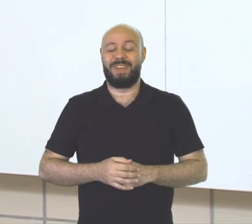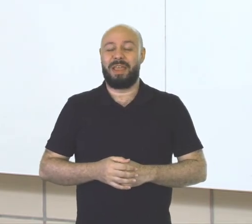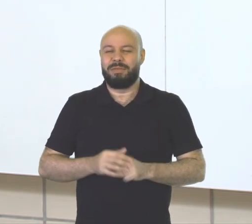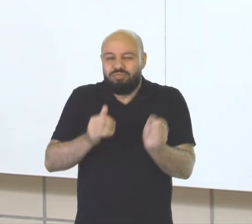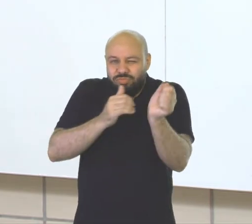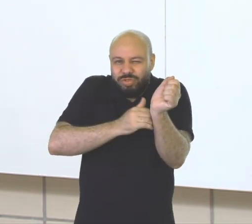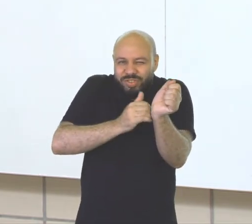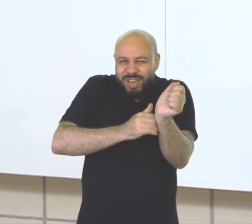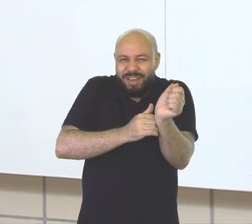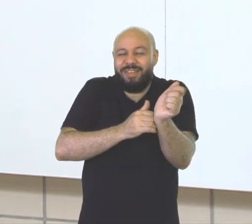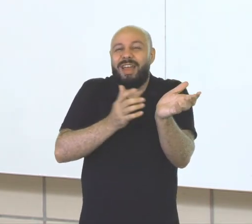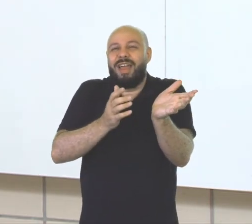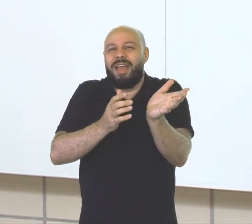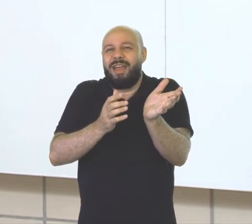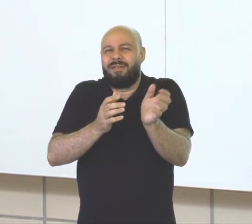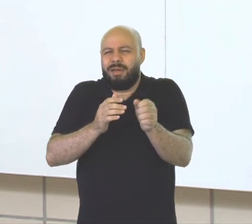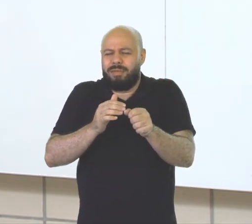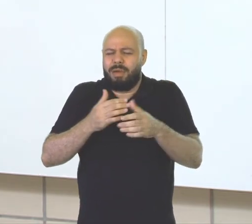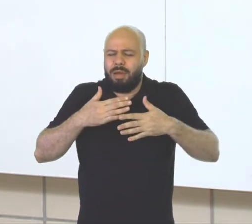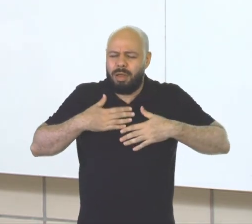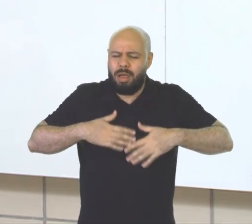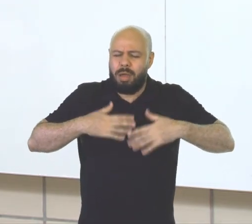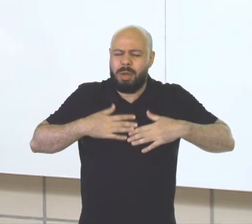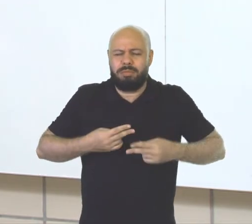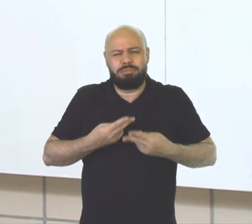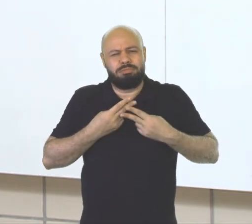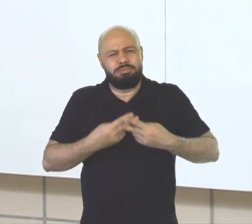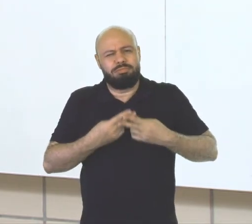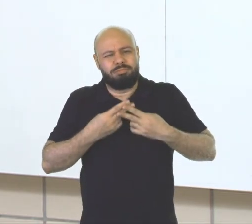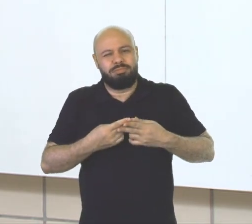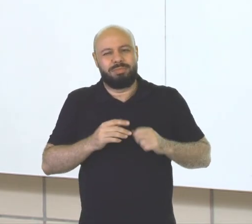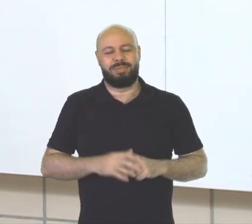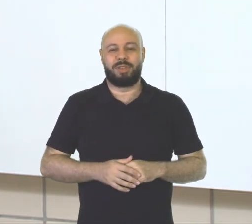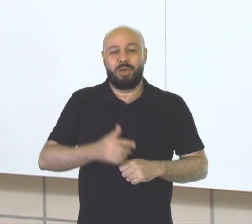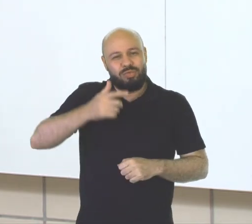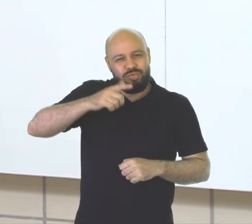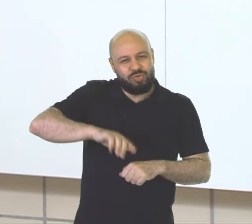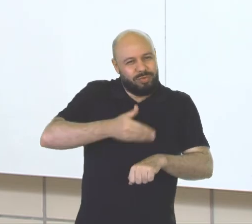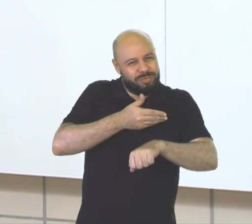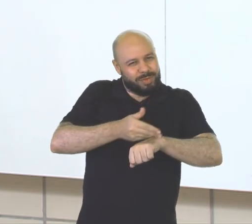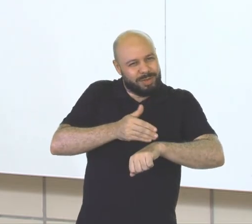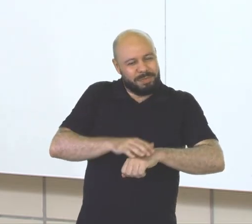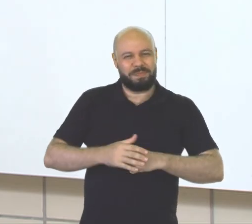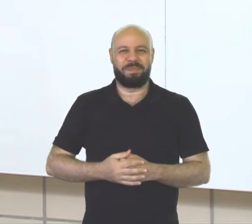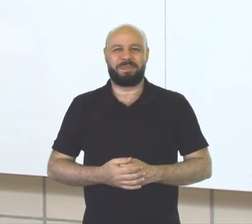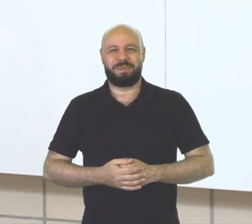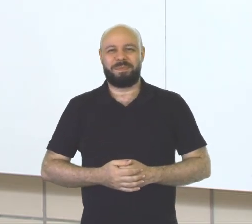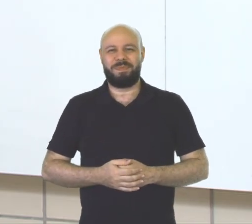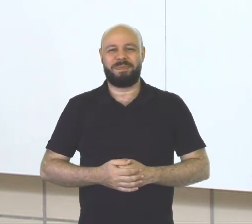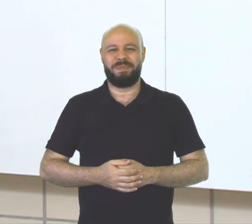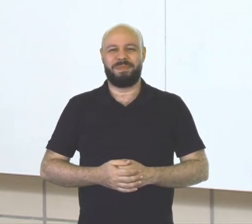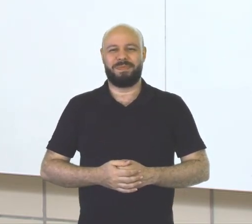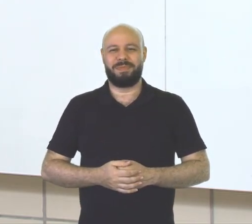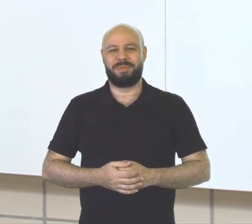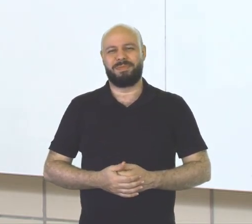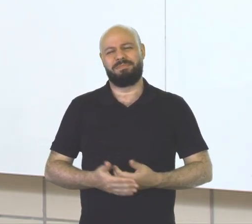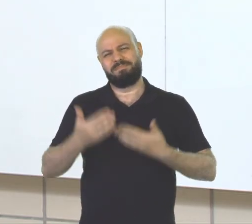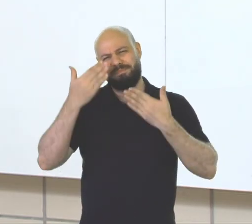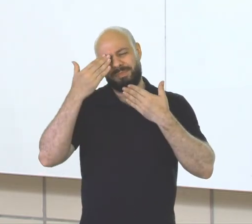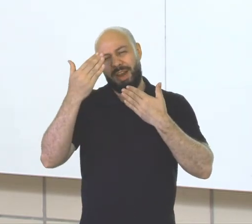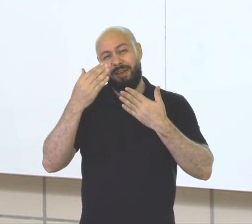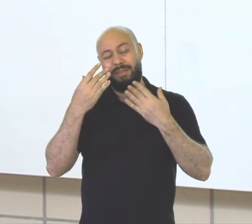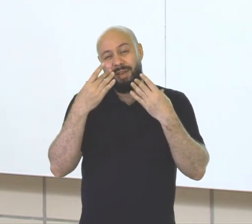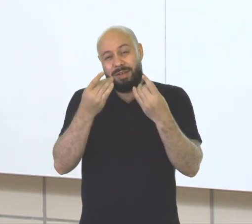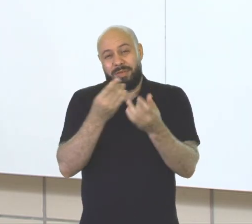segredo. Fazer com calma, fazer com paciência, fazer de novo. Certo, pessoal? Então, muito